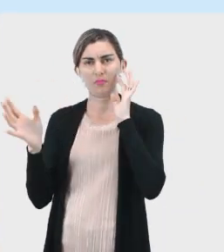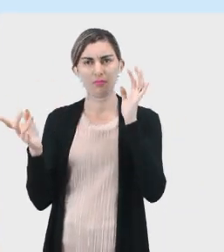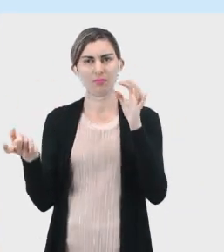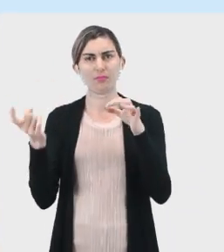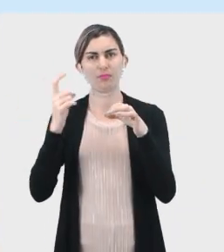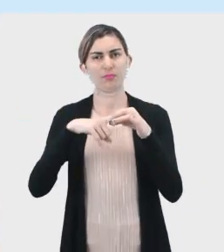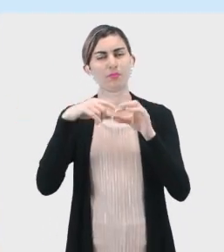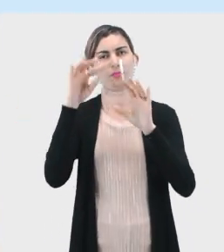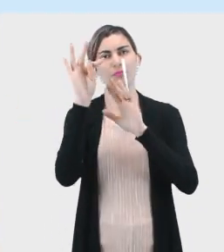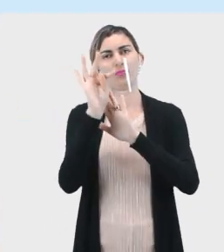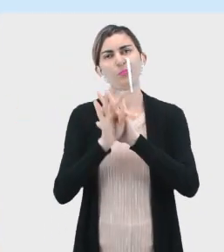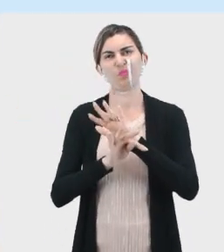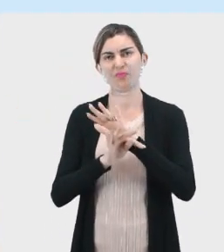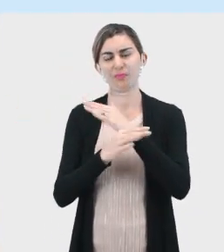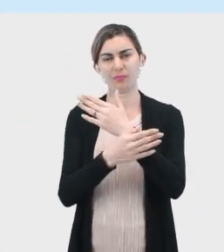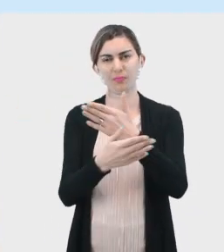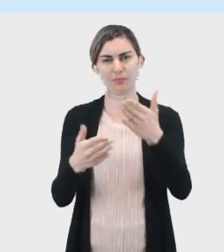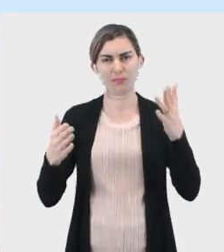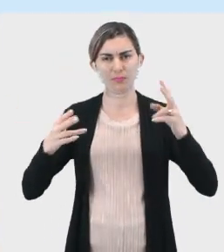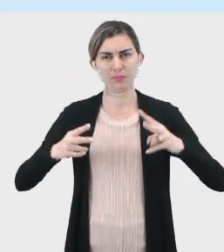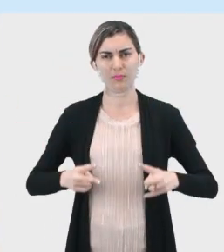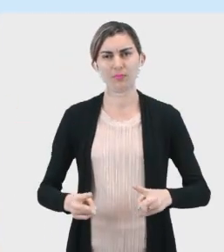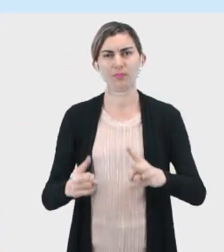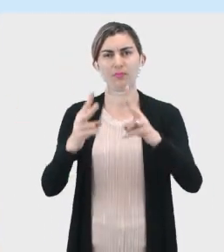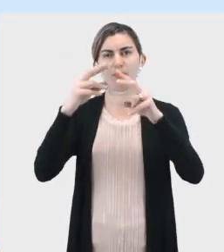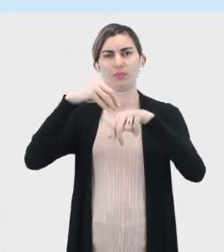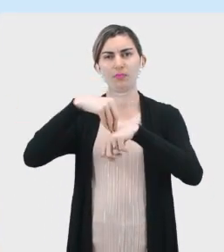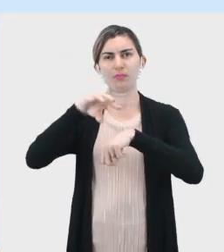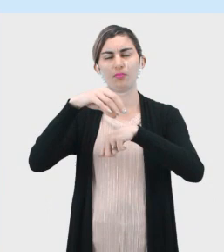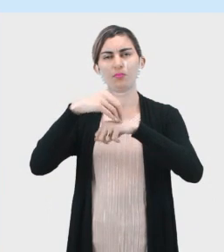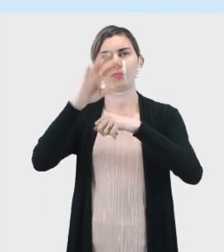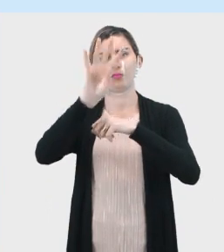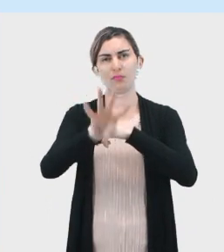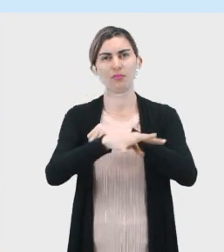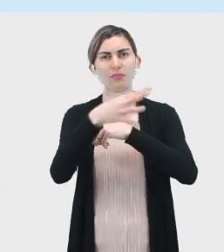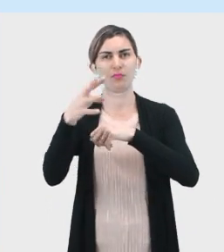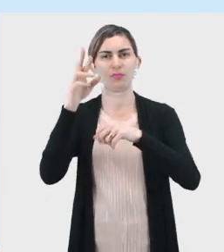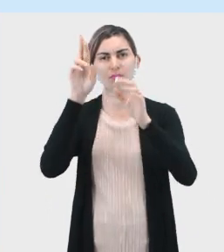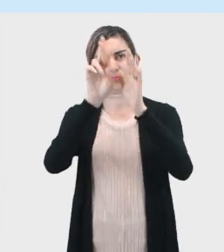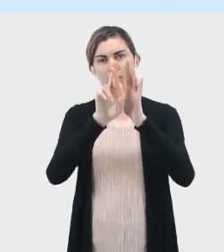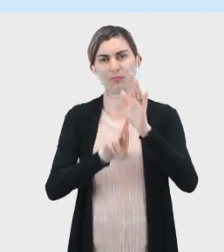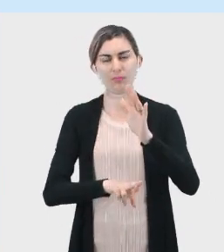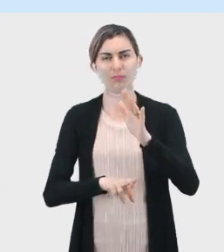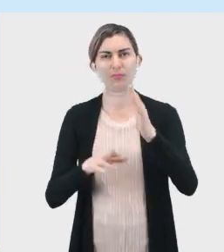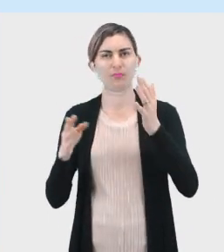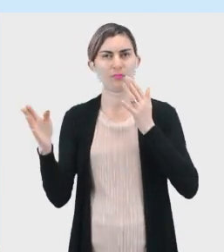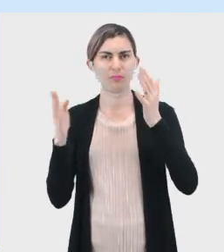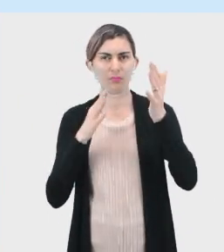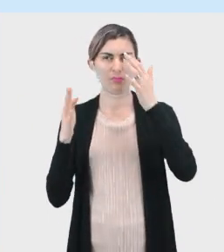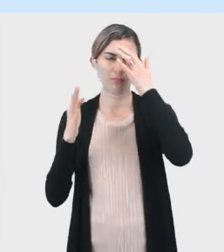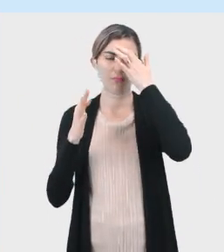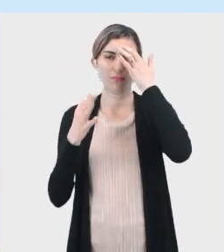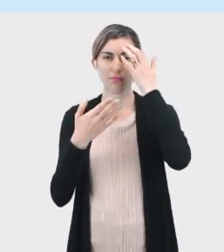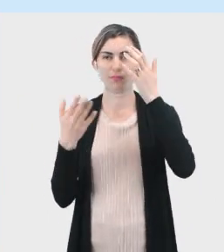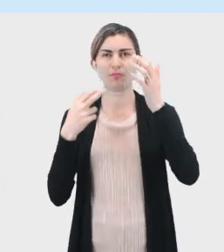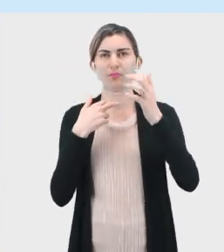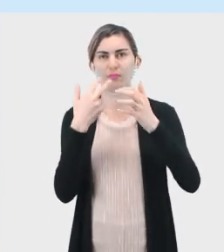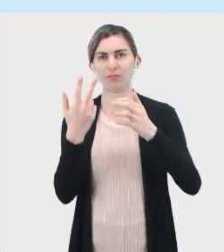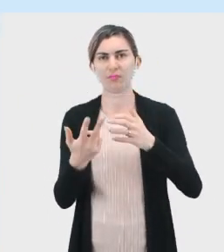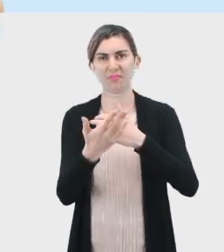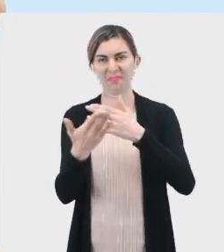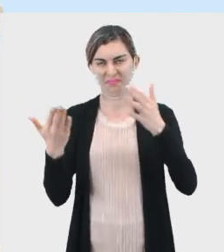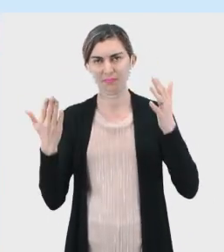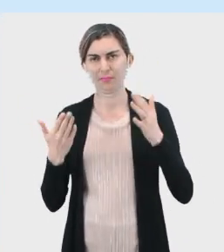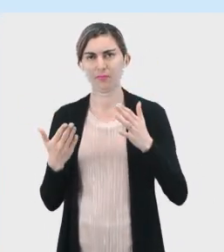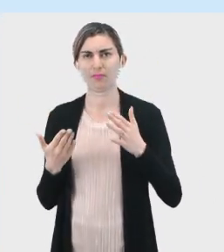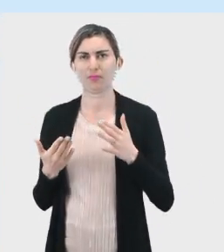aí no texto e em seguida traz aí o gabarito que é para a gente fazer a nossa comparação de right